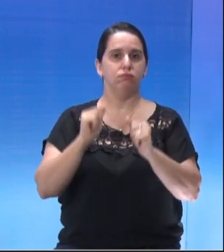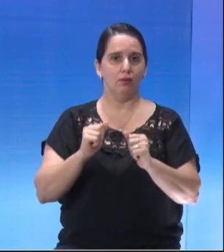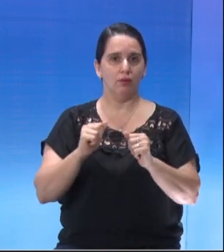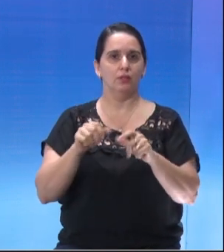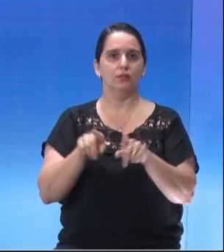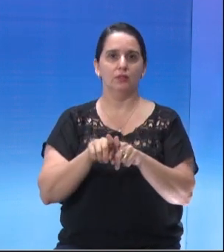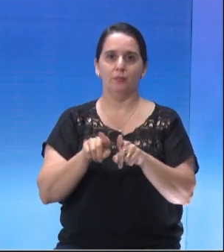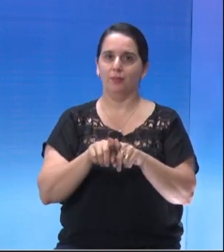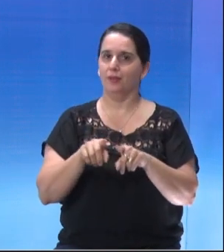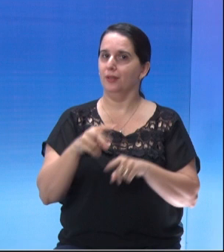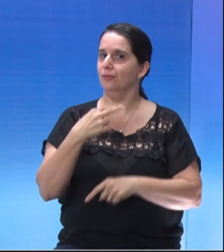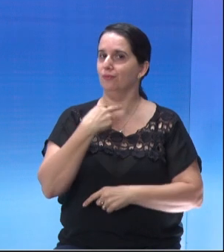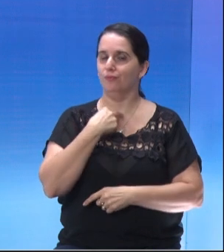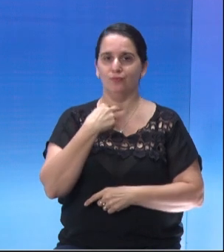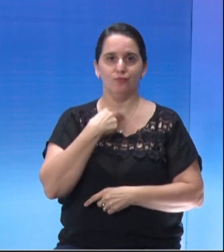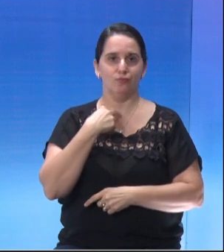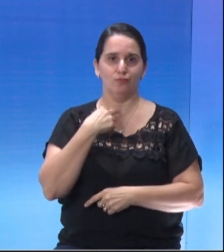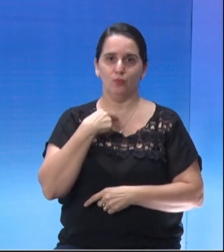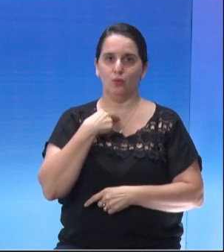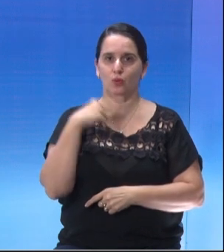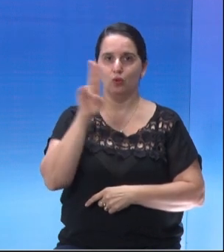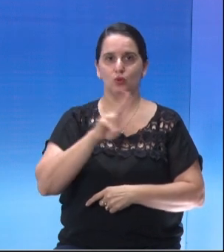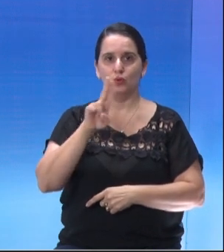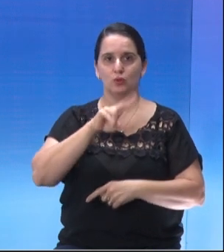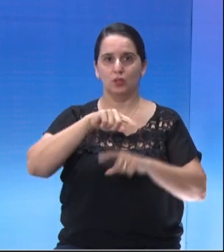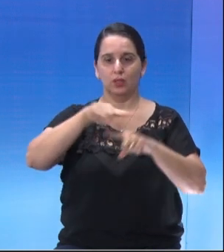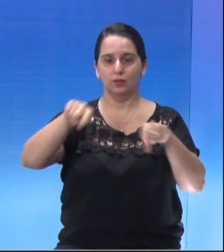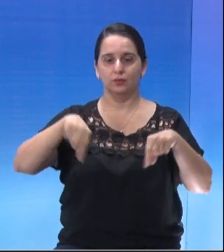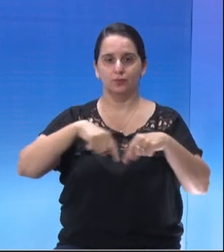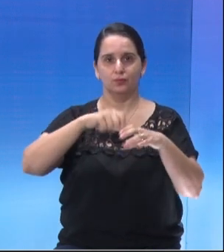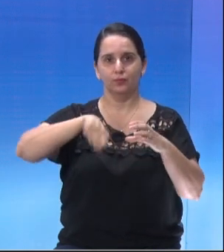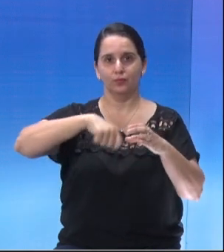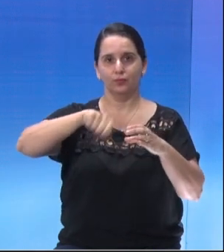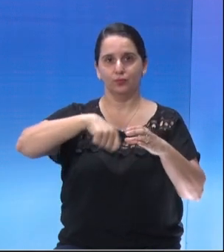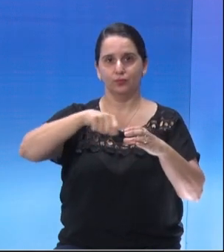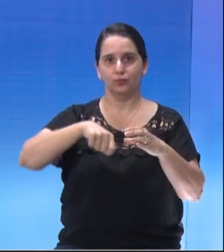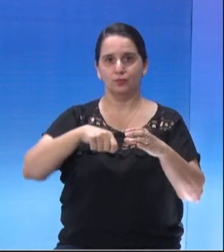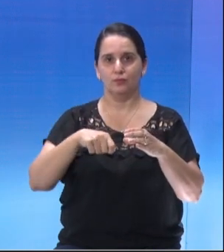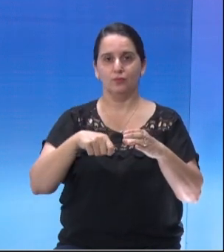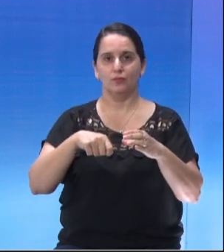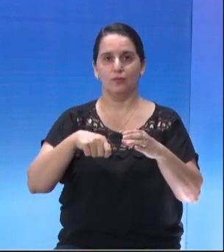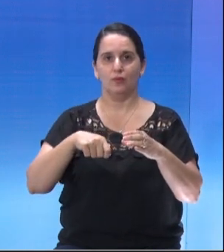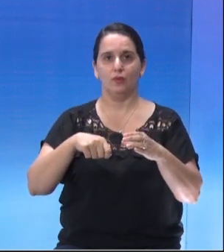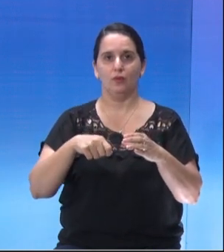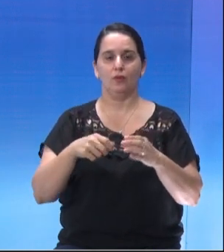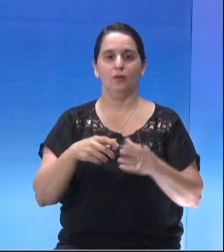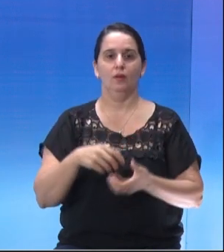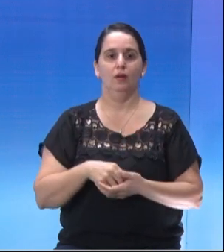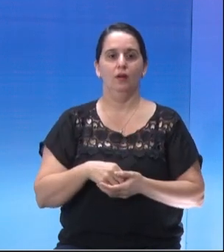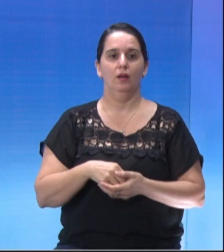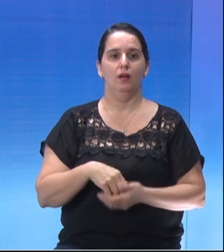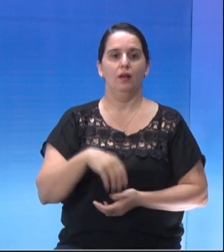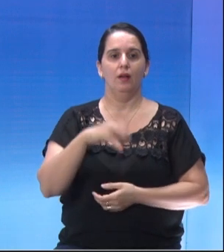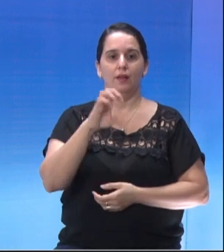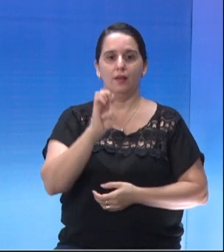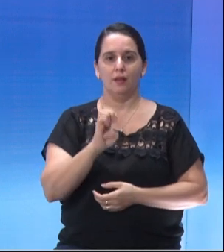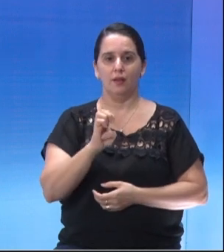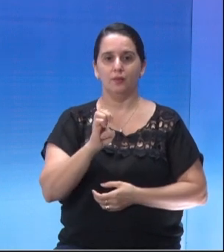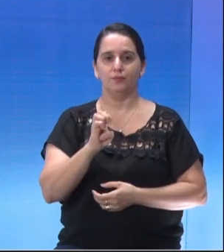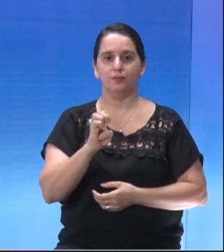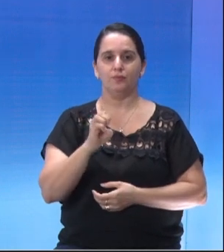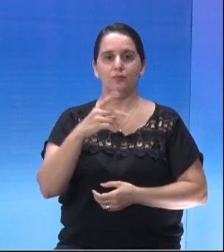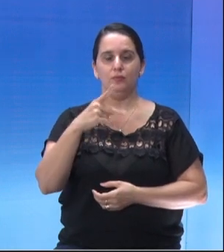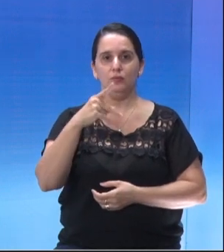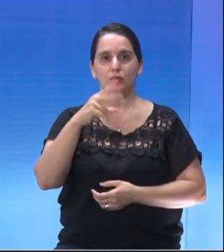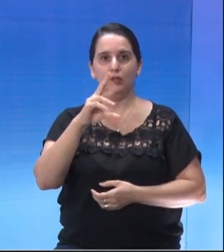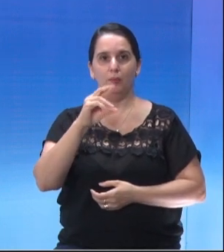inflamável. Então, também não tem lógica. E a letra E, excitação das moléculas de proteínas com formação